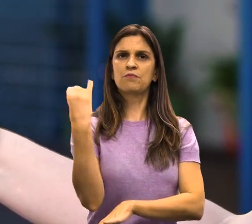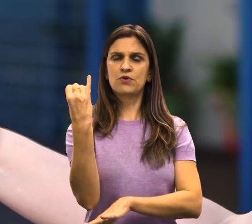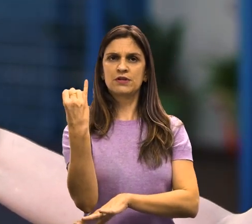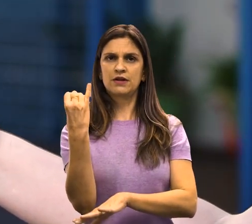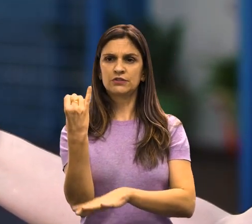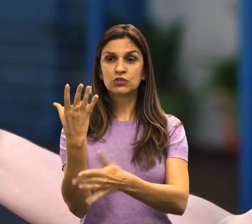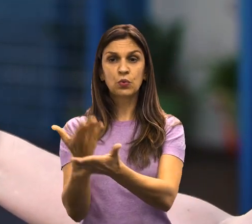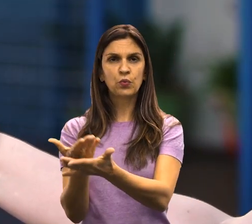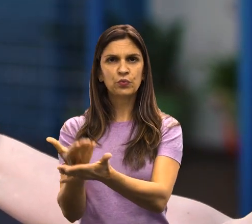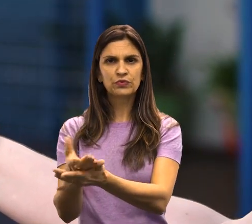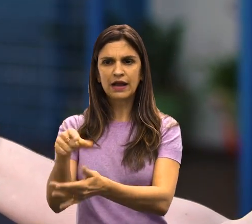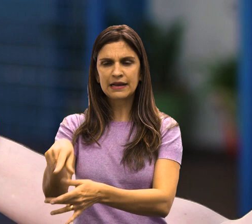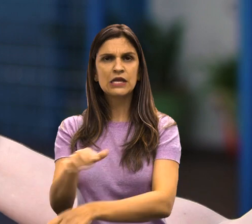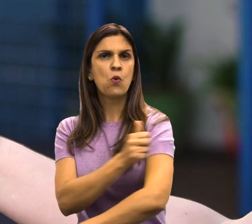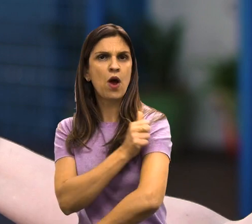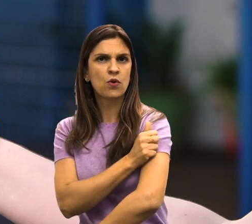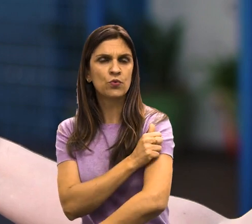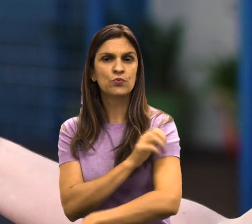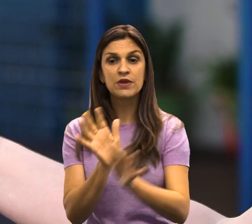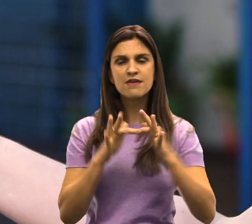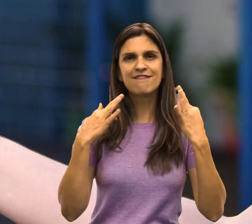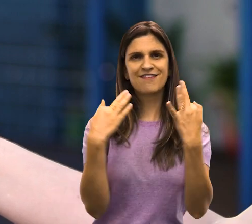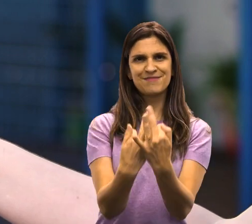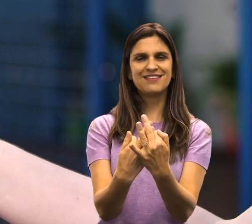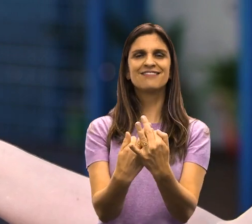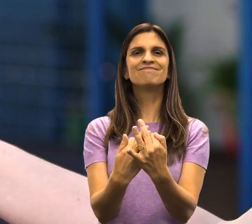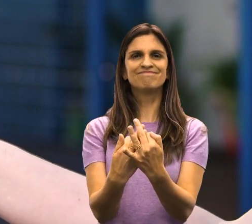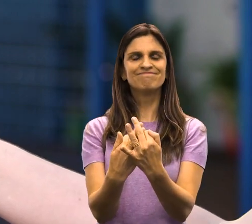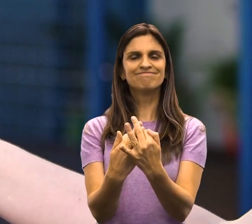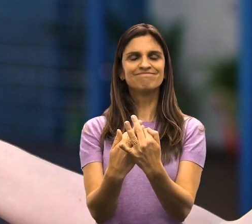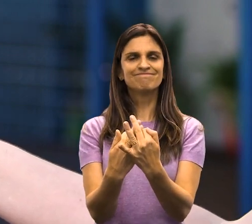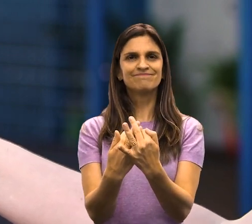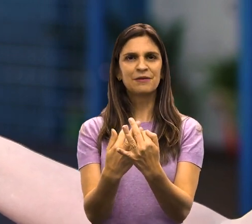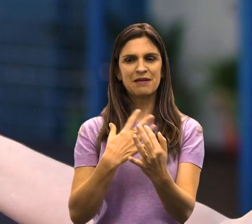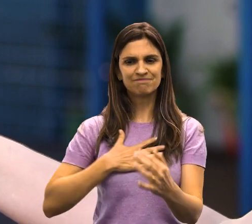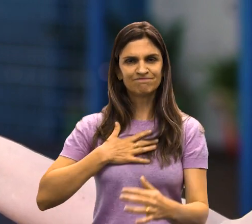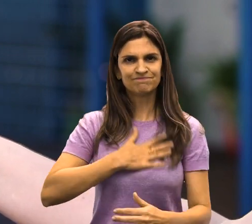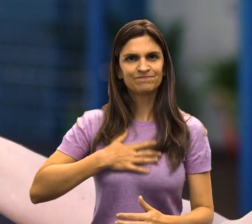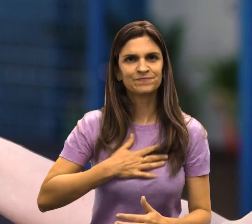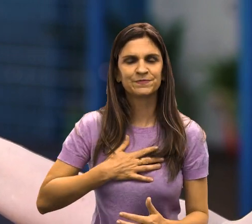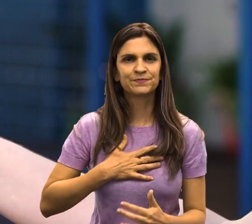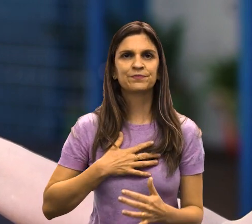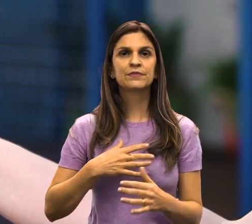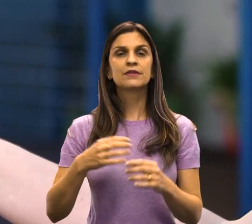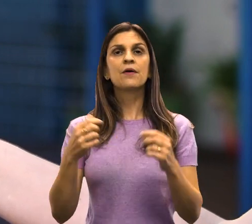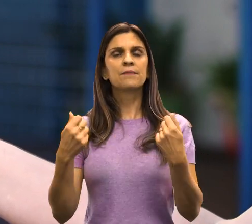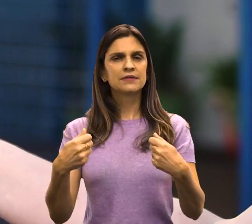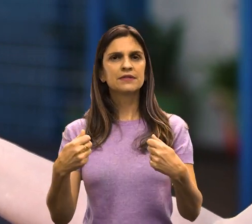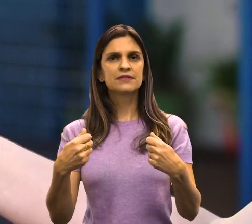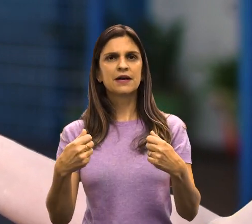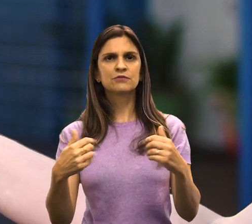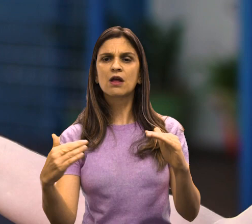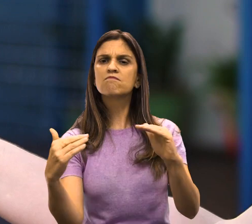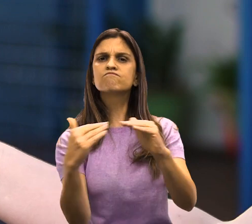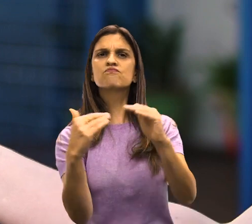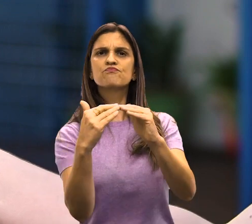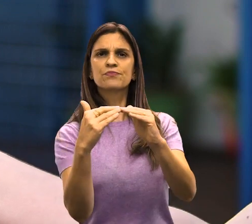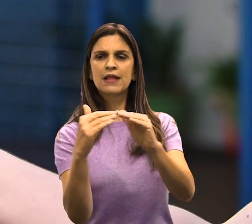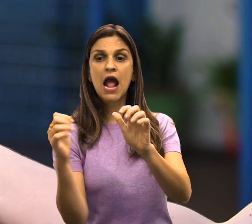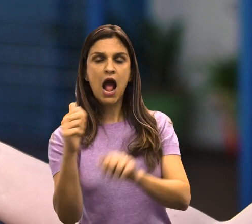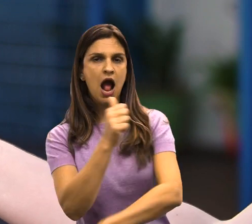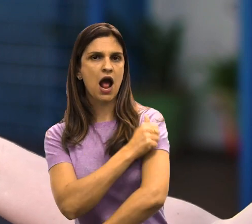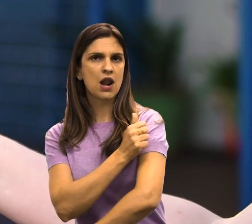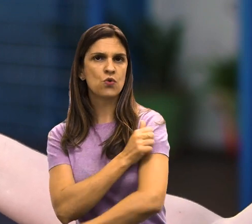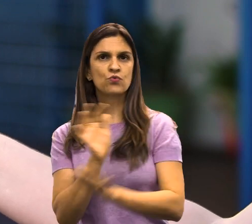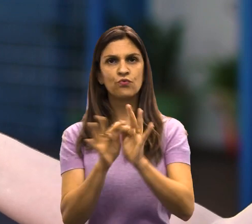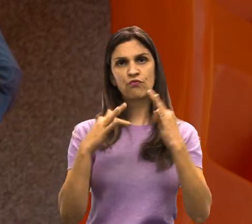estudar, que é o aluno, mas para a família principalmente. Quando a gente pensa em educação inclusiva, a gente tem que pensar também na família. Então, cuidar de quem cuida